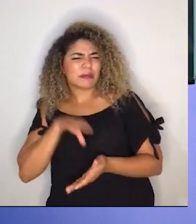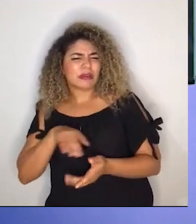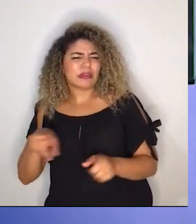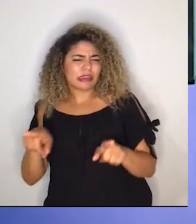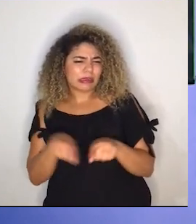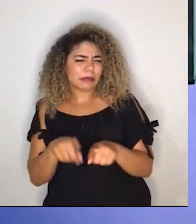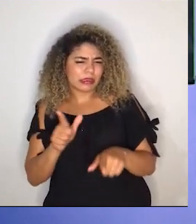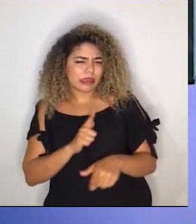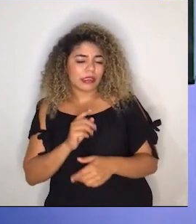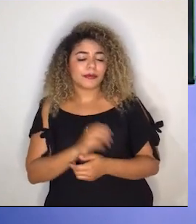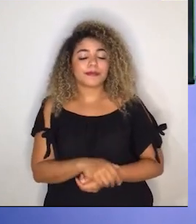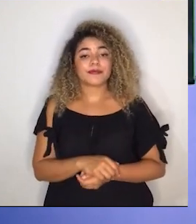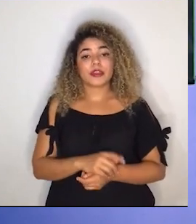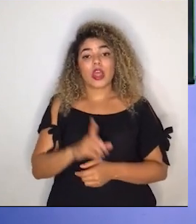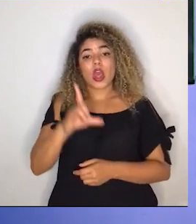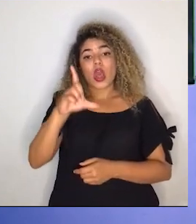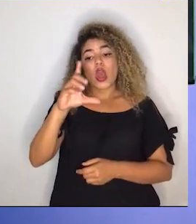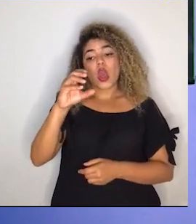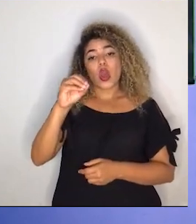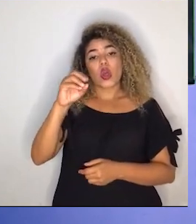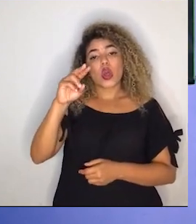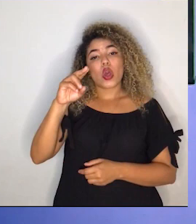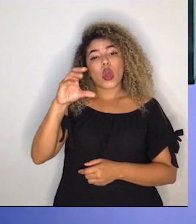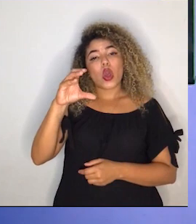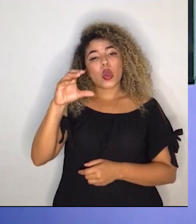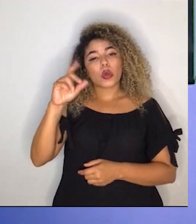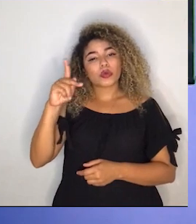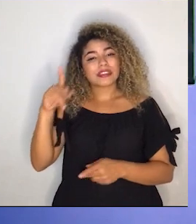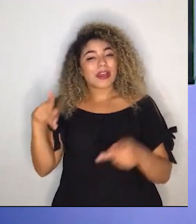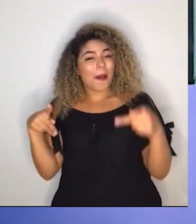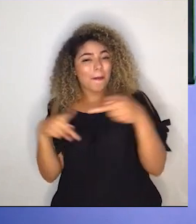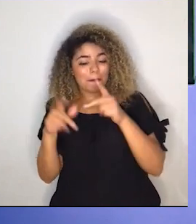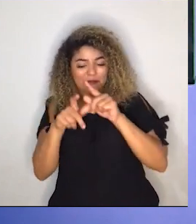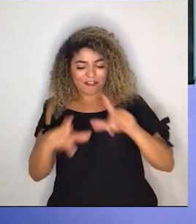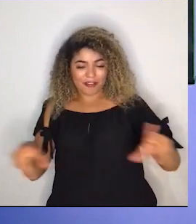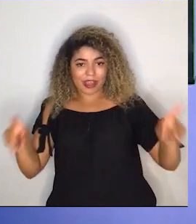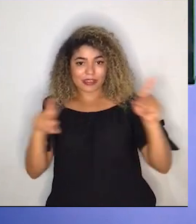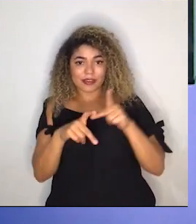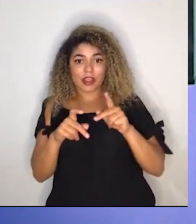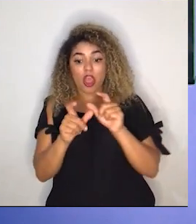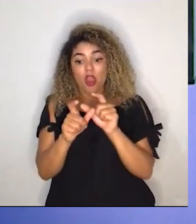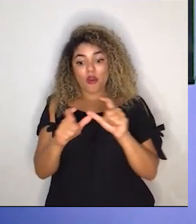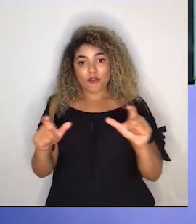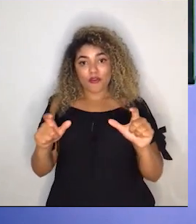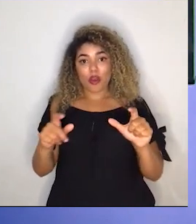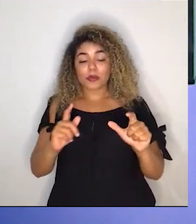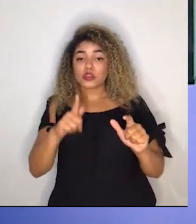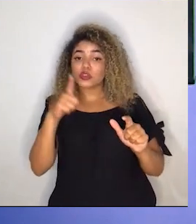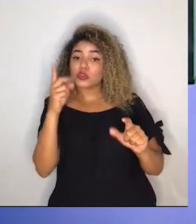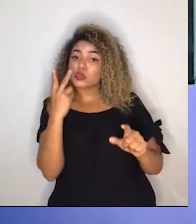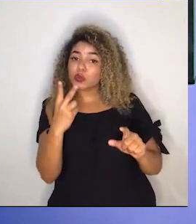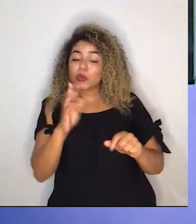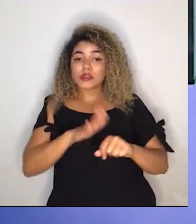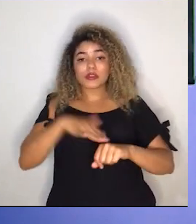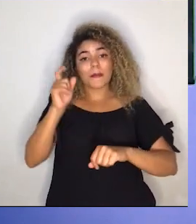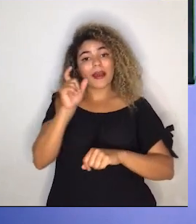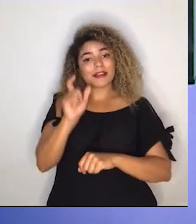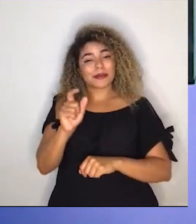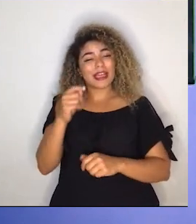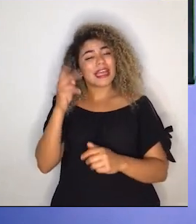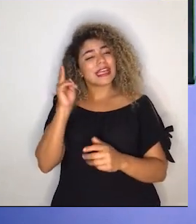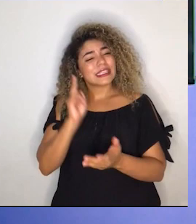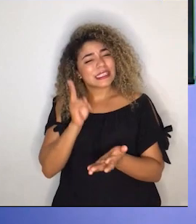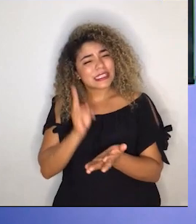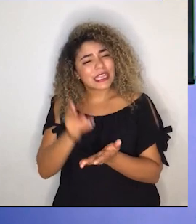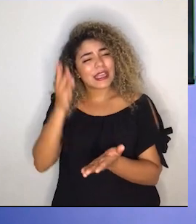A locução prepositiva é formada por duas ou mais palavras com valor de preposição, sempre